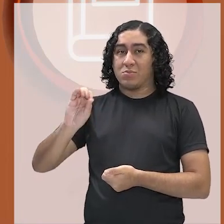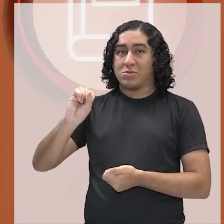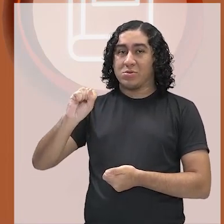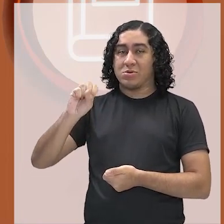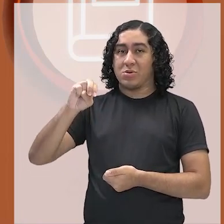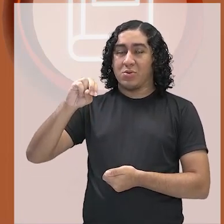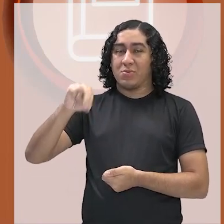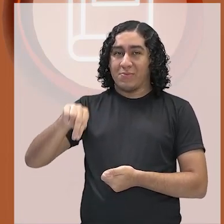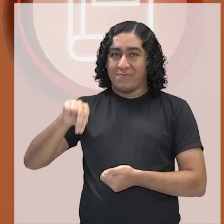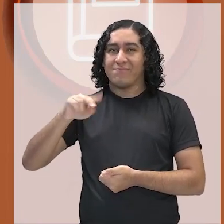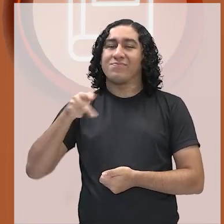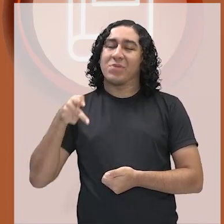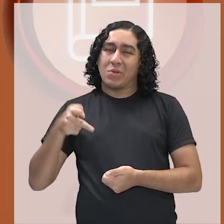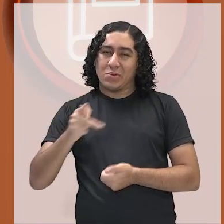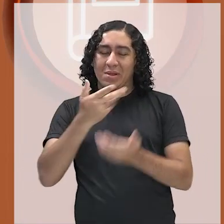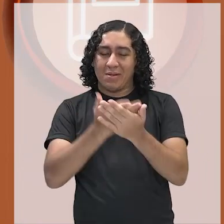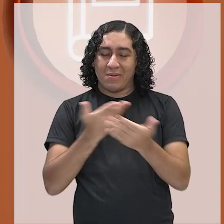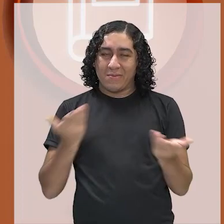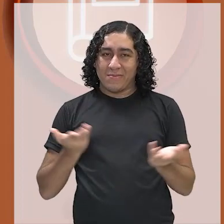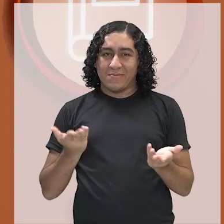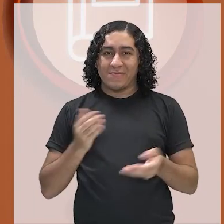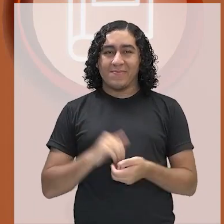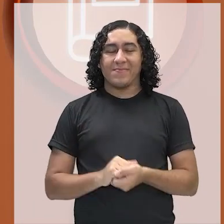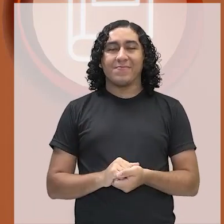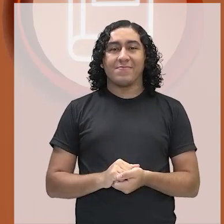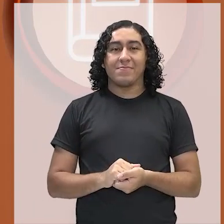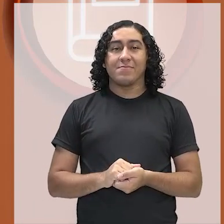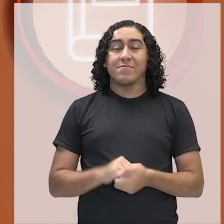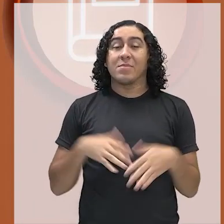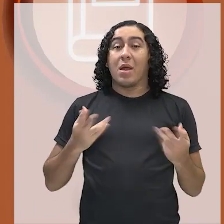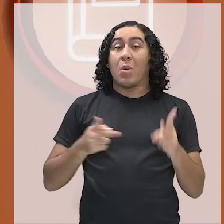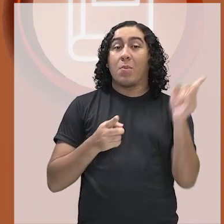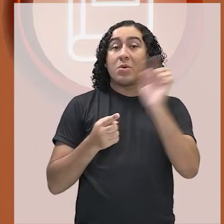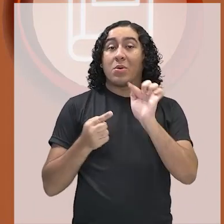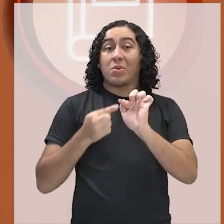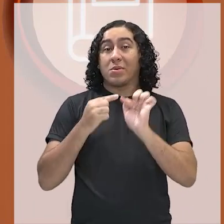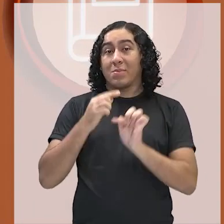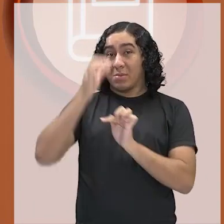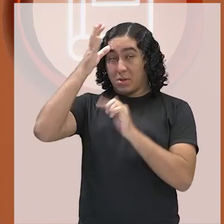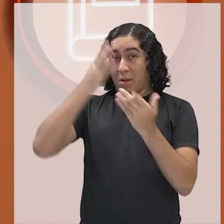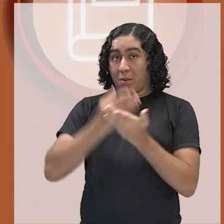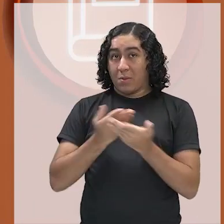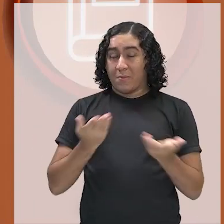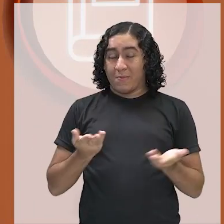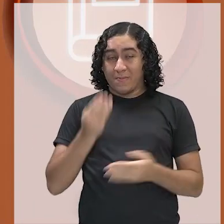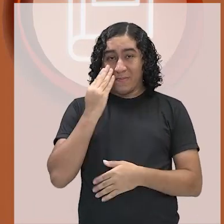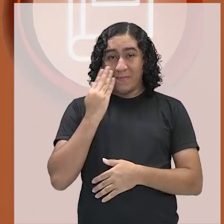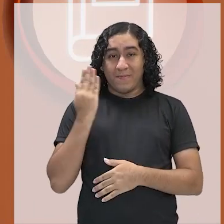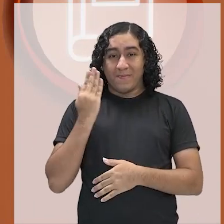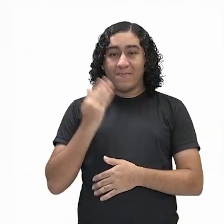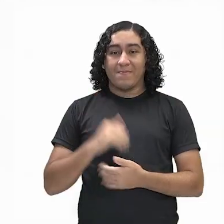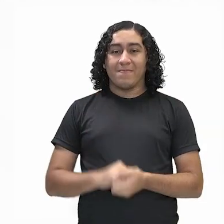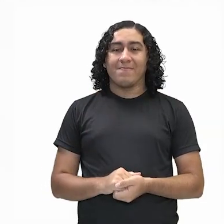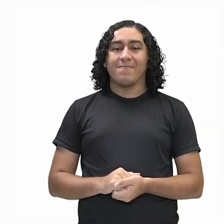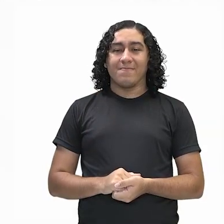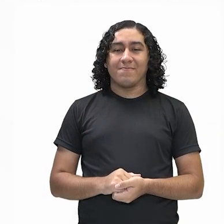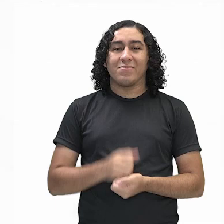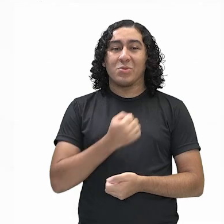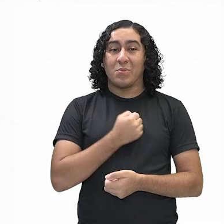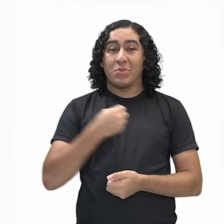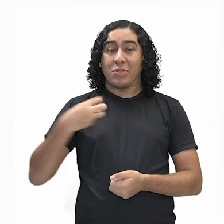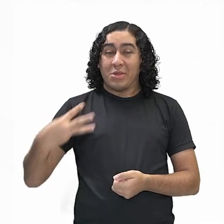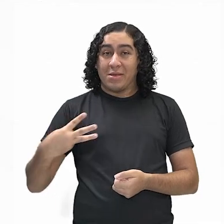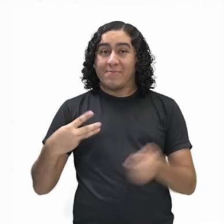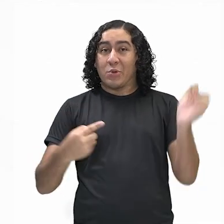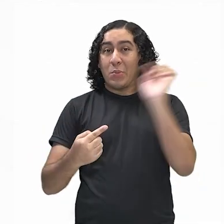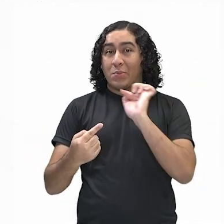continuidade às nossas atividades. Vamos verificar qual o objeto de conhecimento da nossa aula. Esta é a aula de número 3 e ela